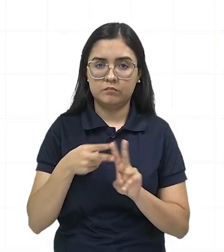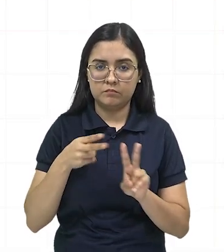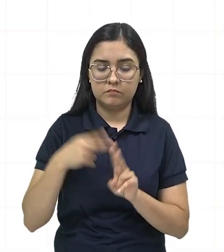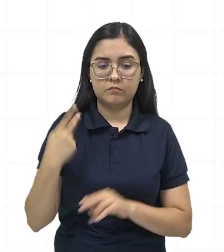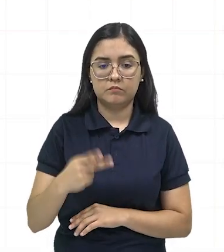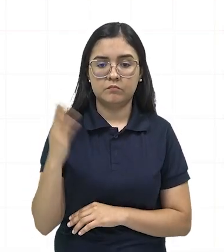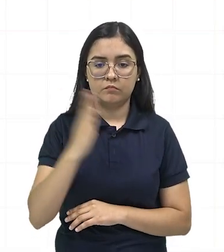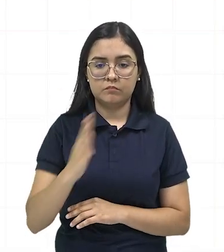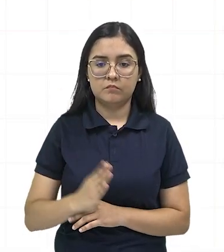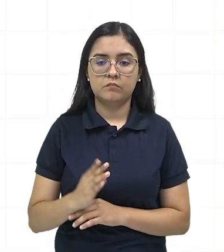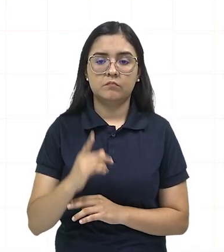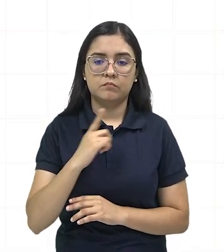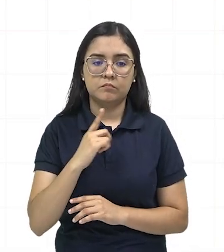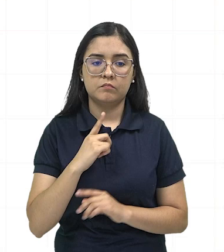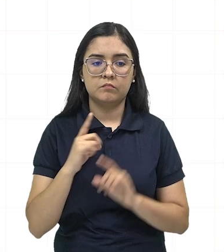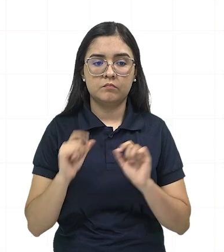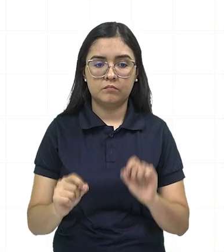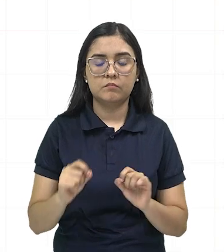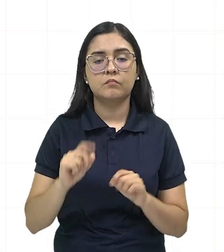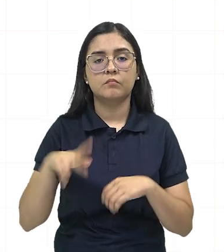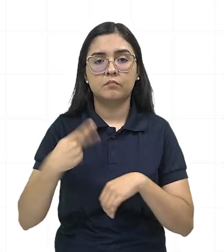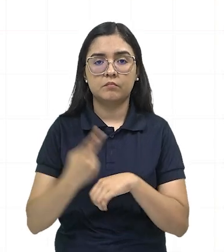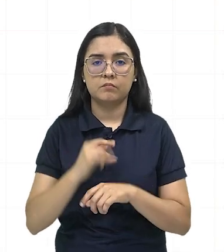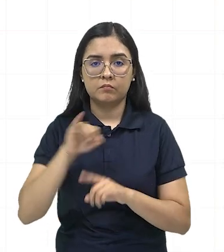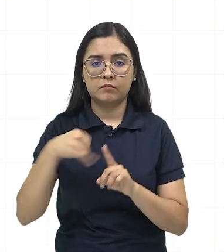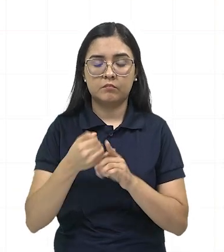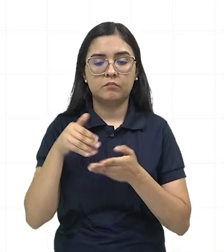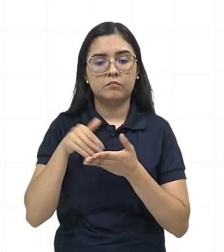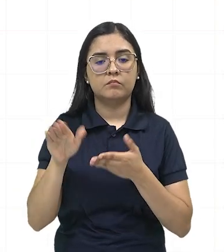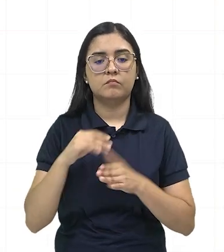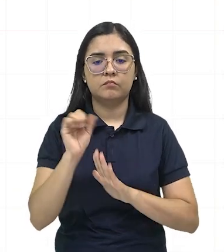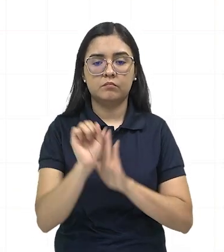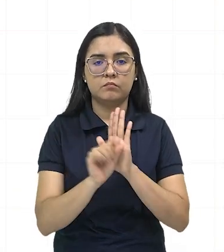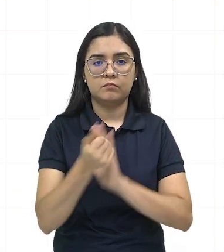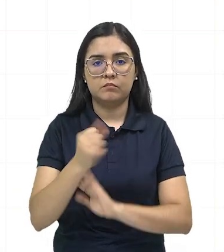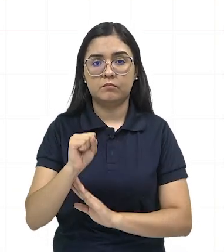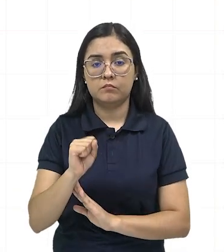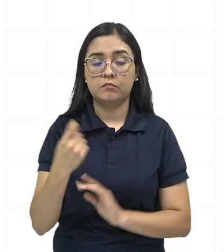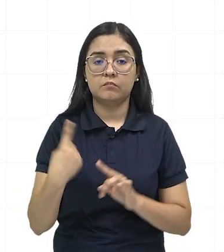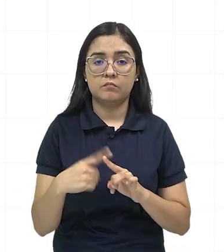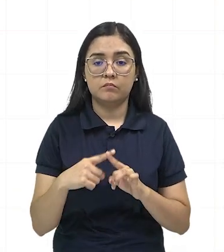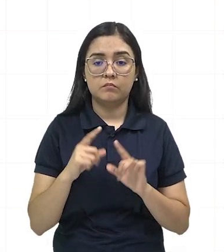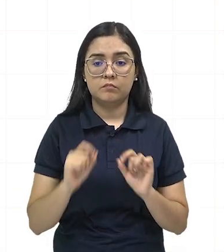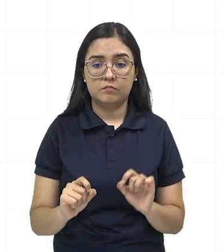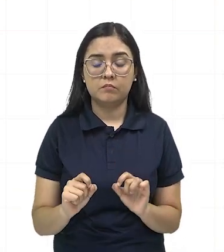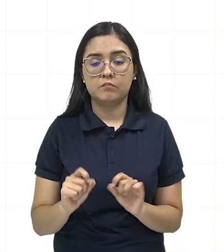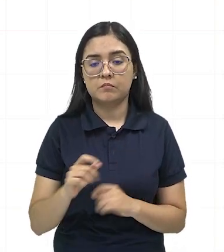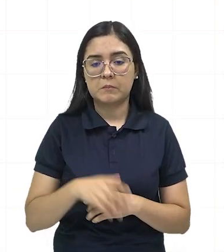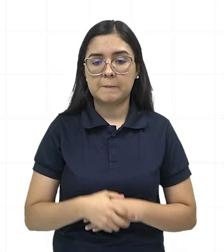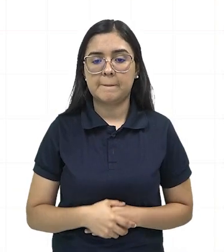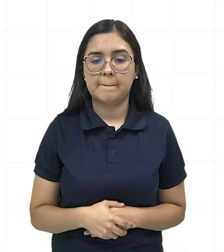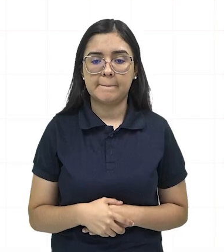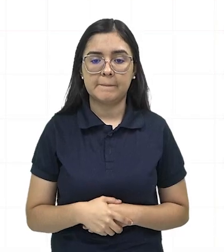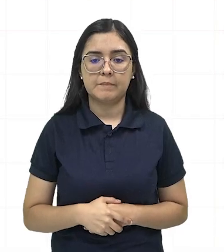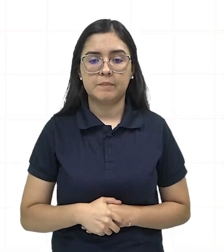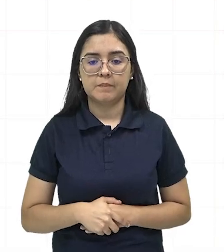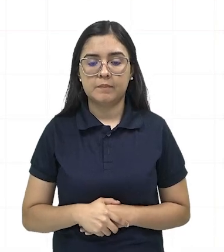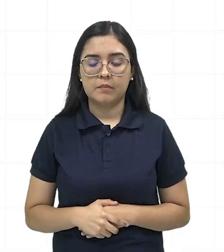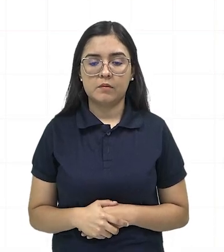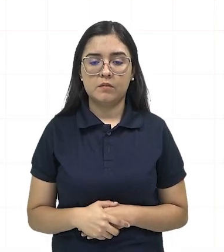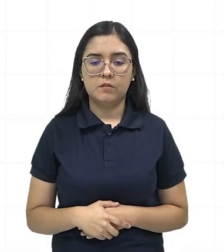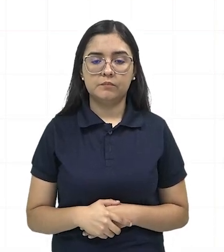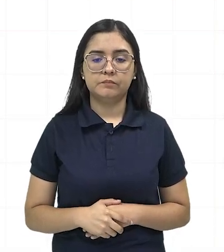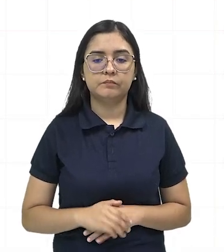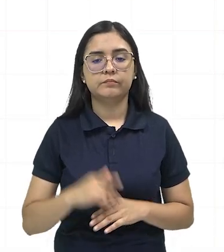se encontravam em declínio após a expulsão dos jesuítas no século XVIII, porque apesar, né, da questão